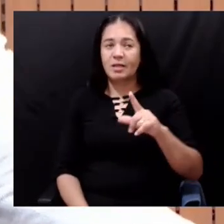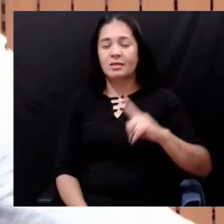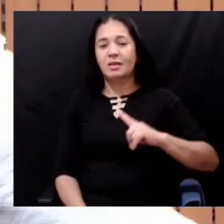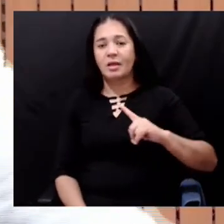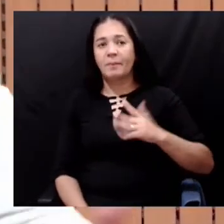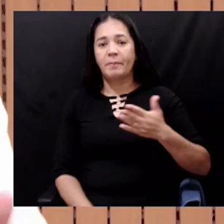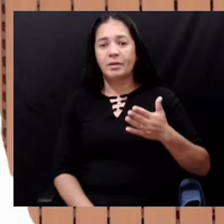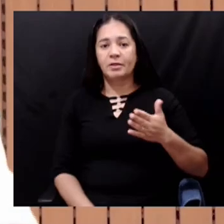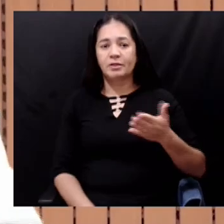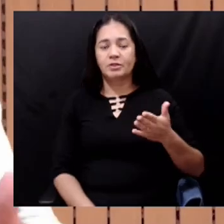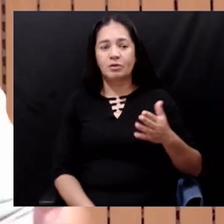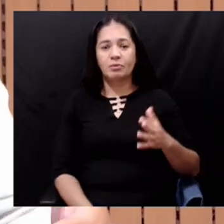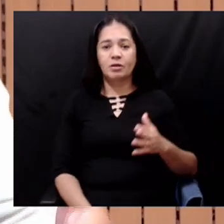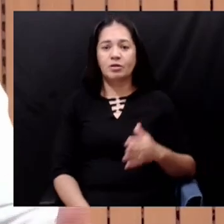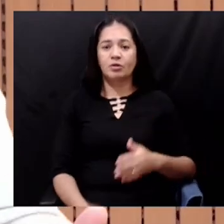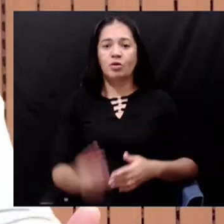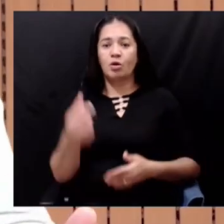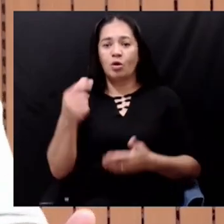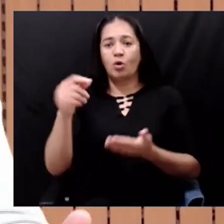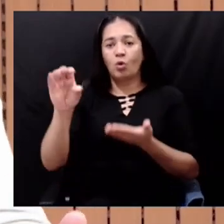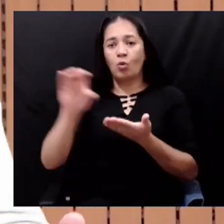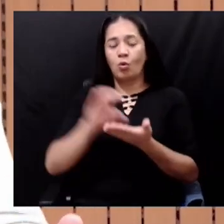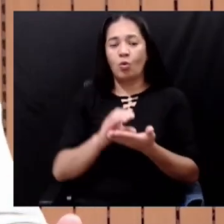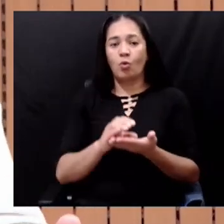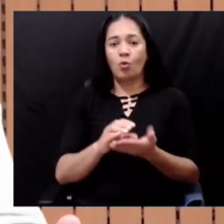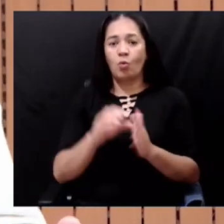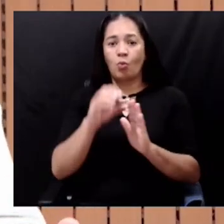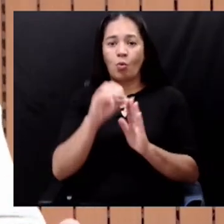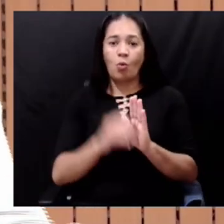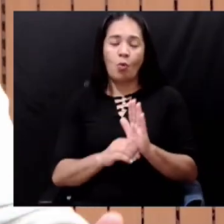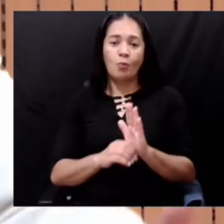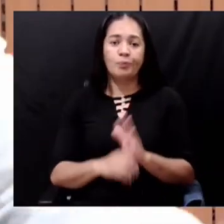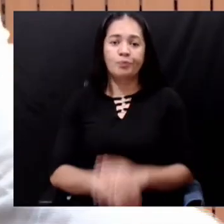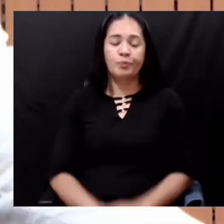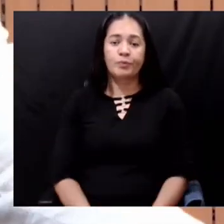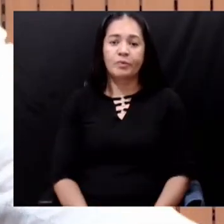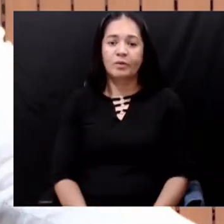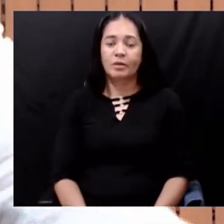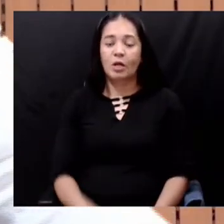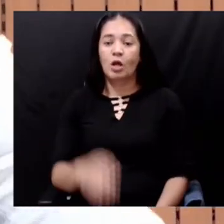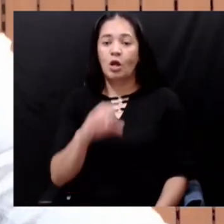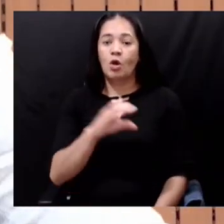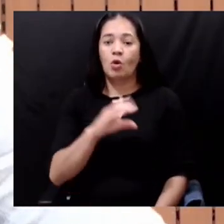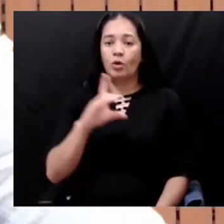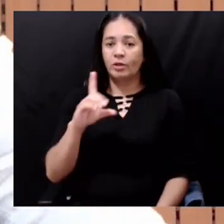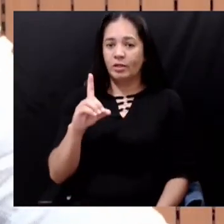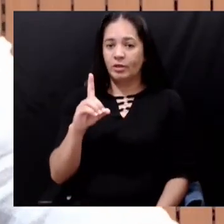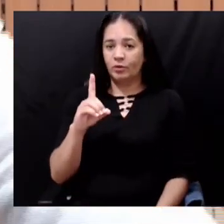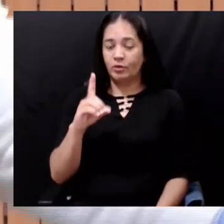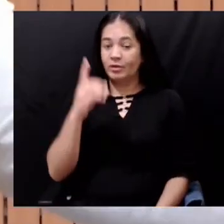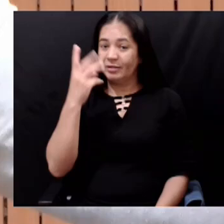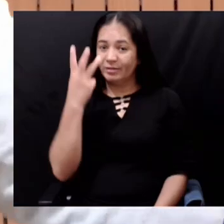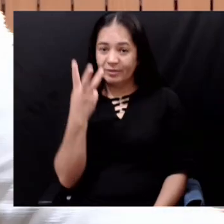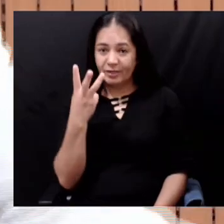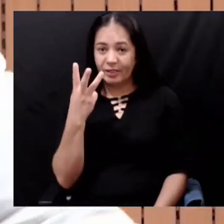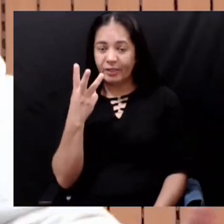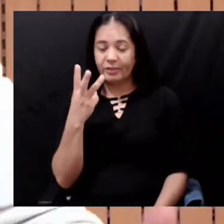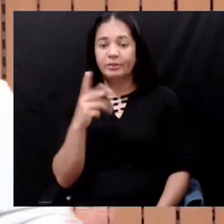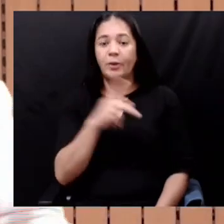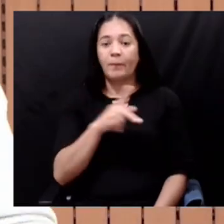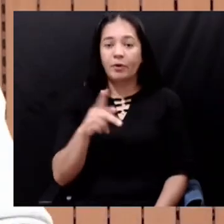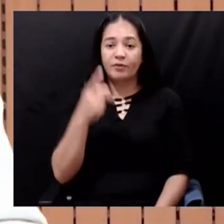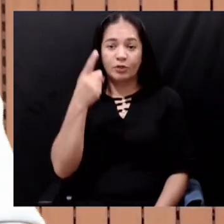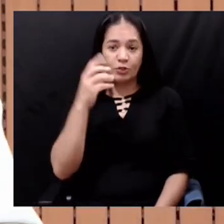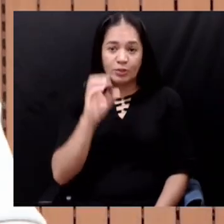de orçamento, e vocês vão dizer, são 3 coordenadores e 10 professores que receberão